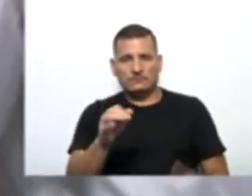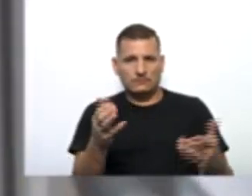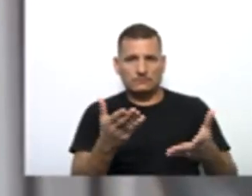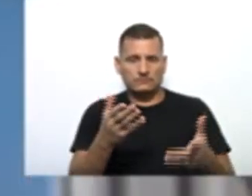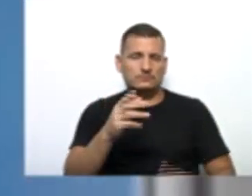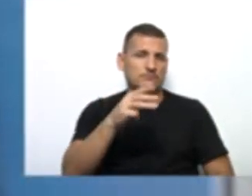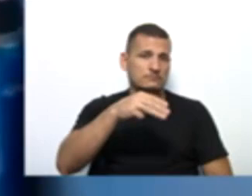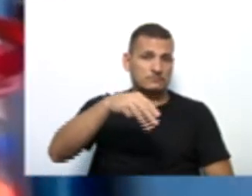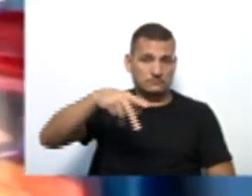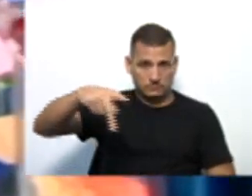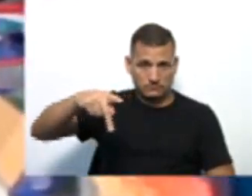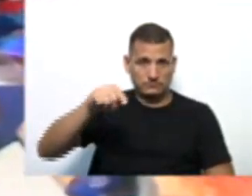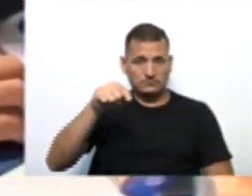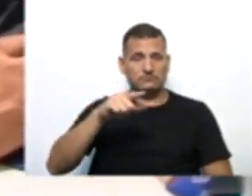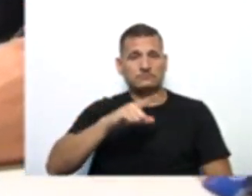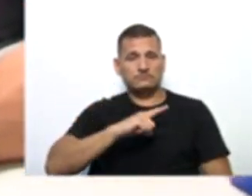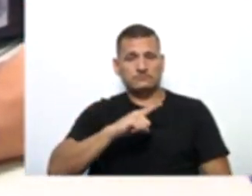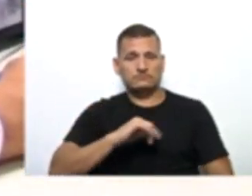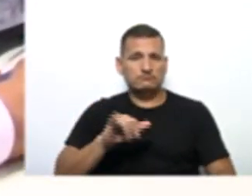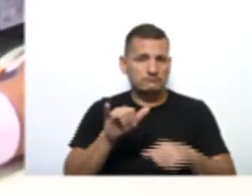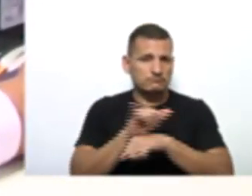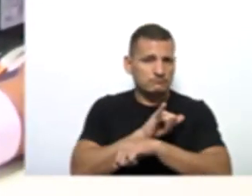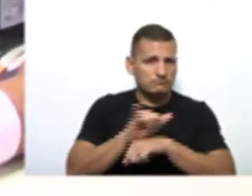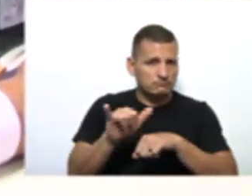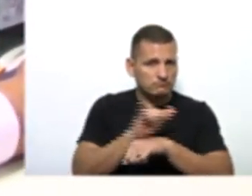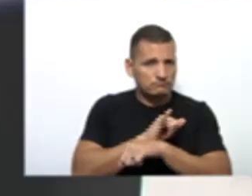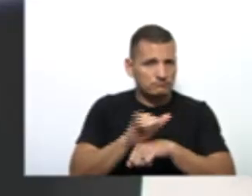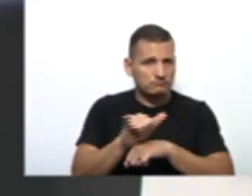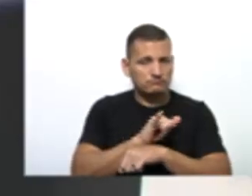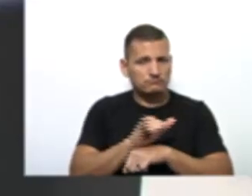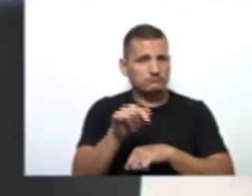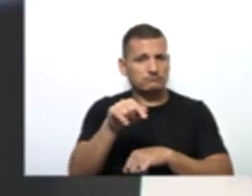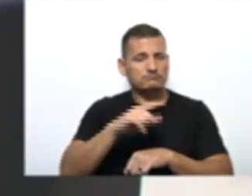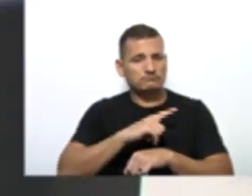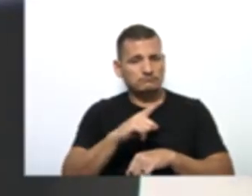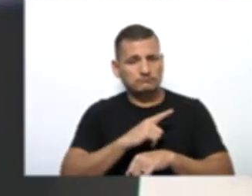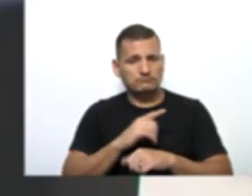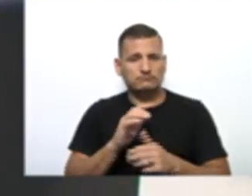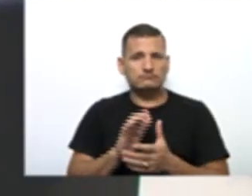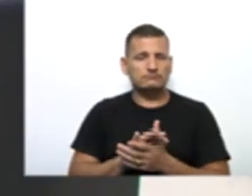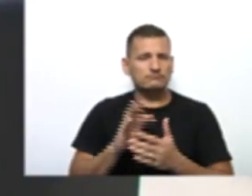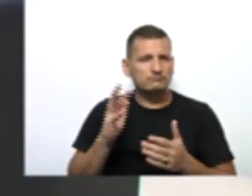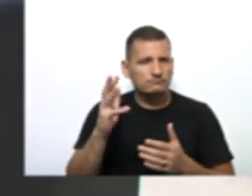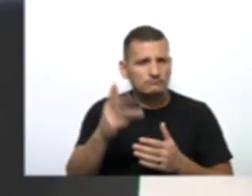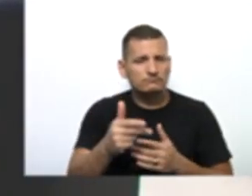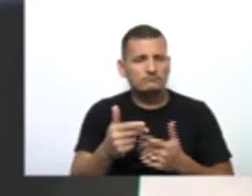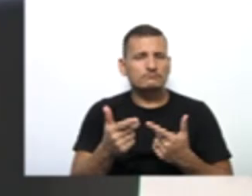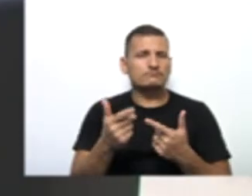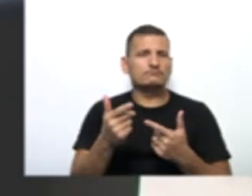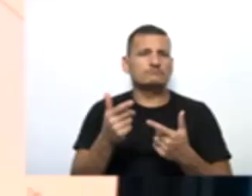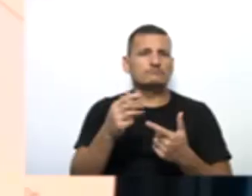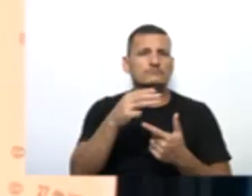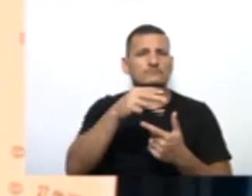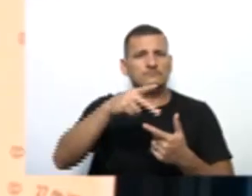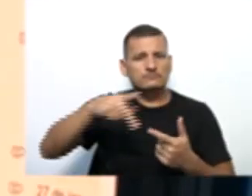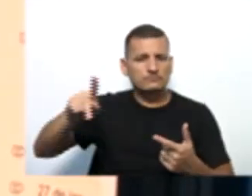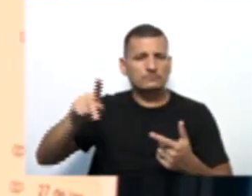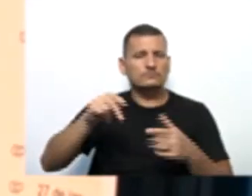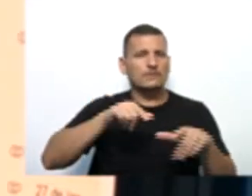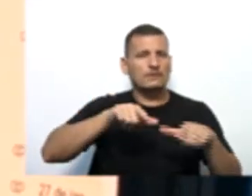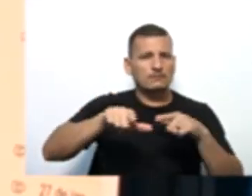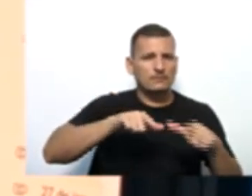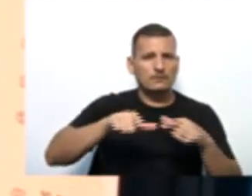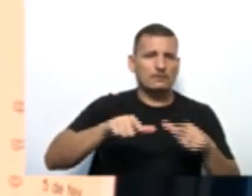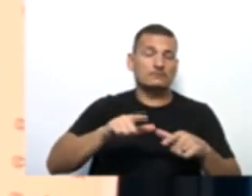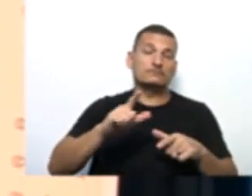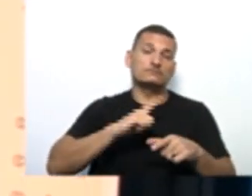atuação estritamente estratégica, não somente operacional. Todas as ações do Ministério Público focam,